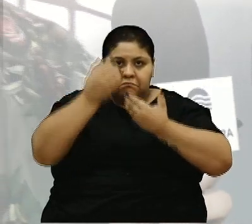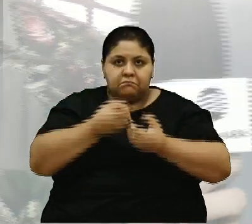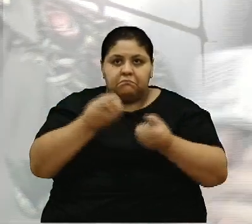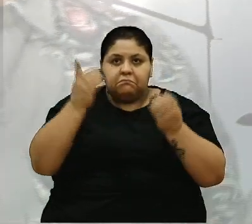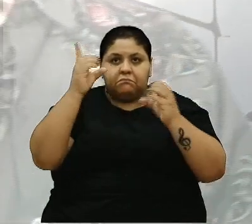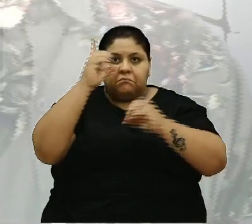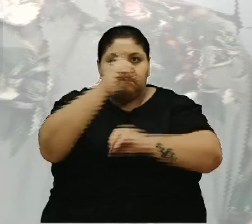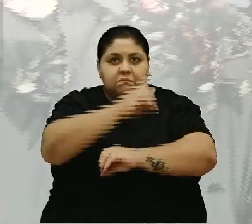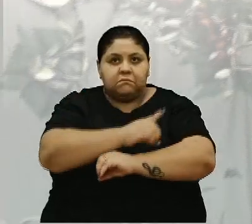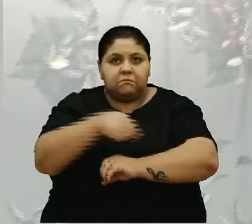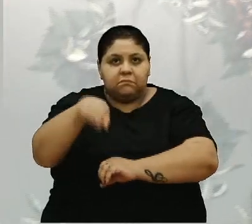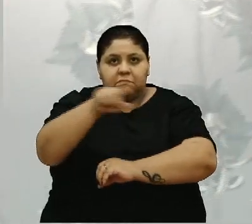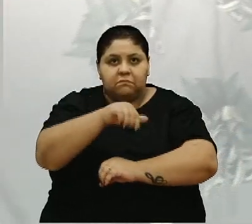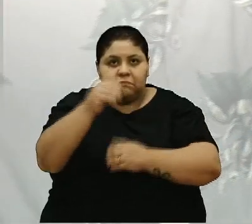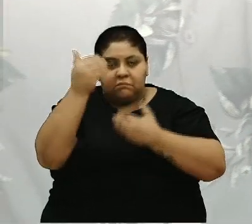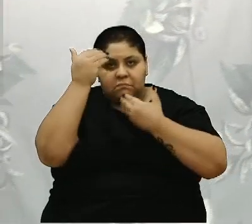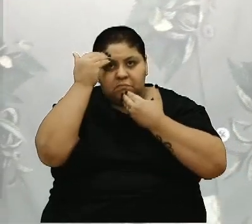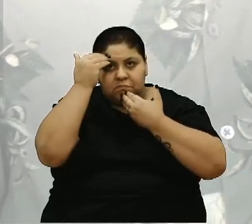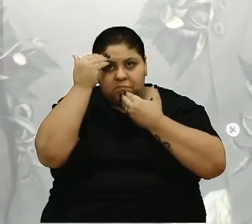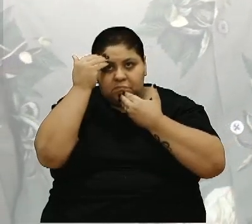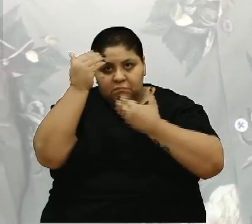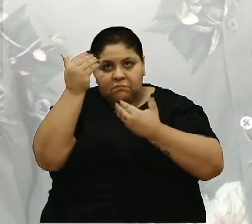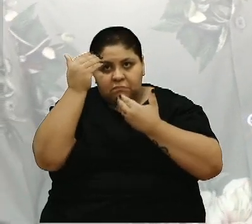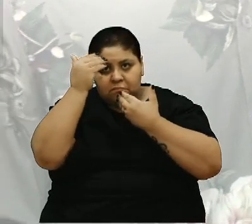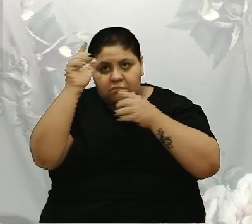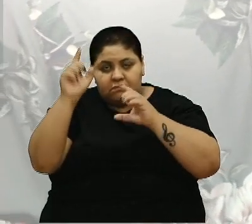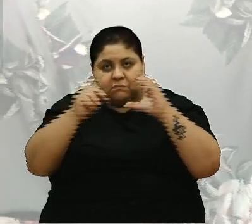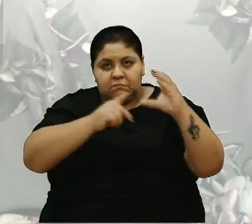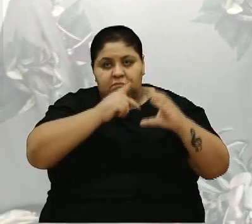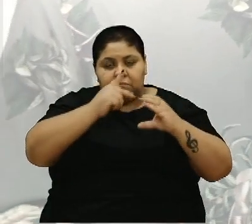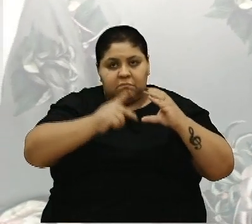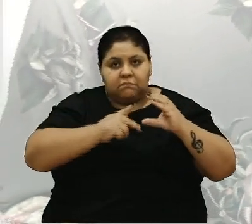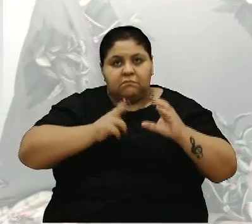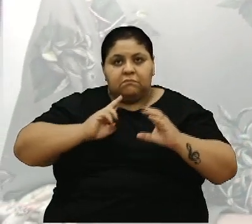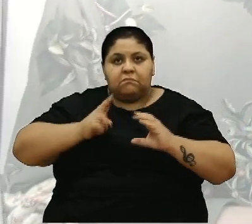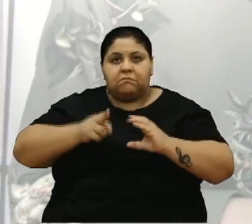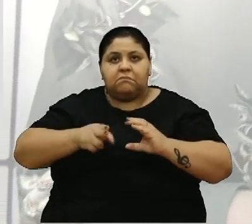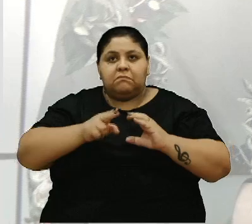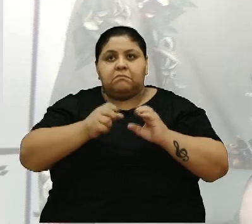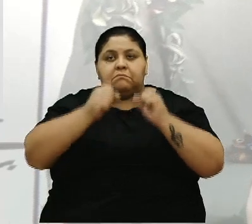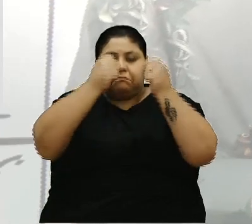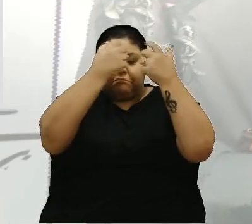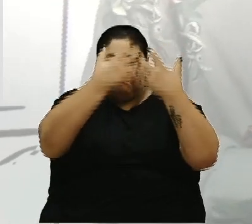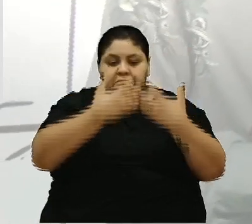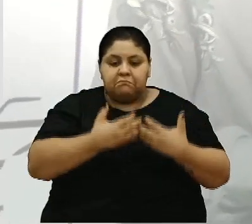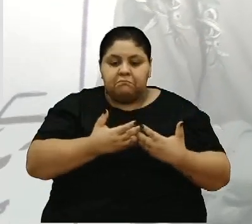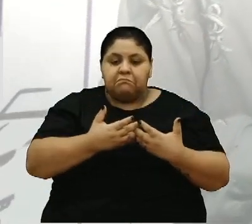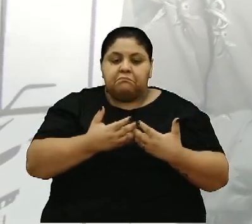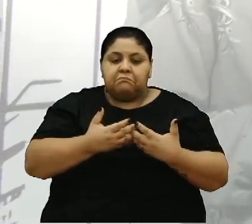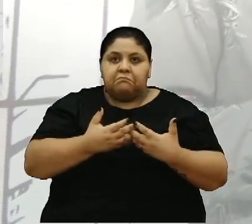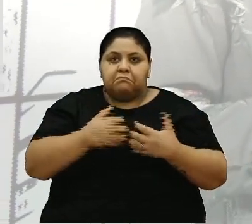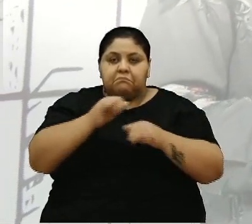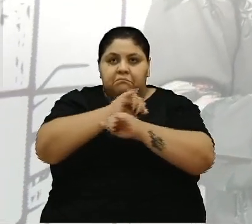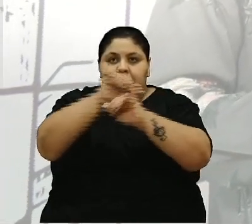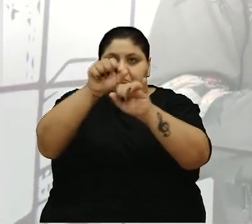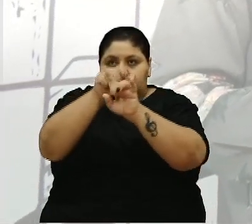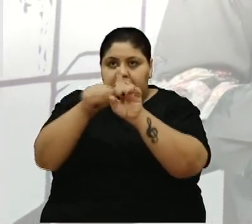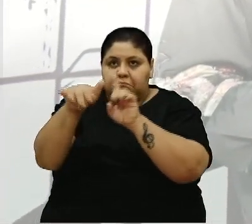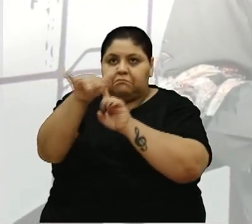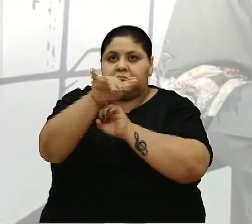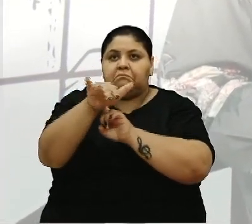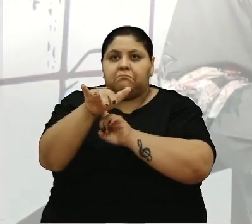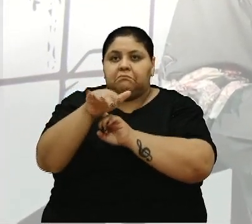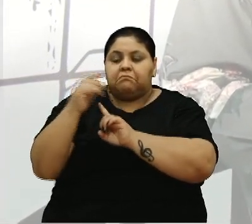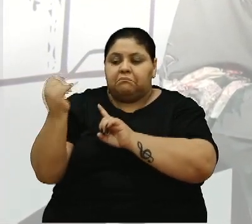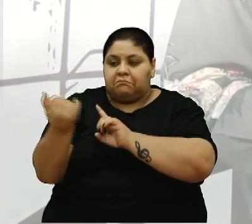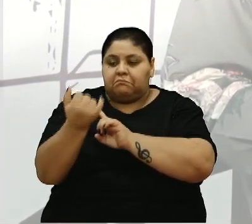nós que agradecemos e muito obrigado pela TV Câmara sempre nos pautando e dando também à sociedade informaç muito